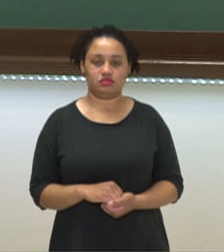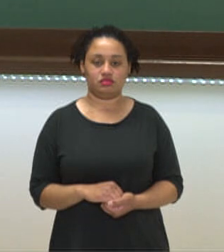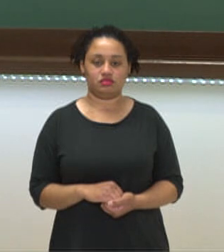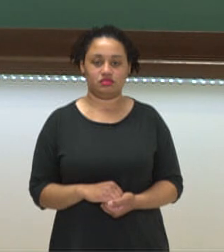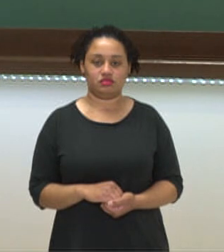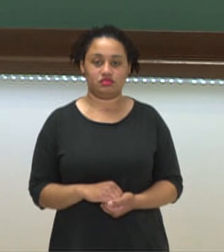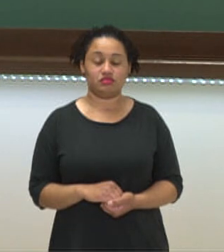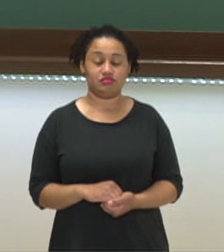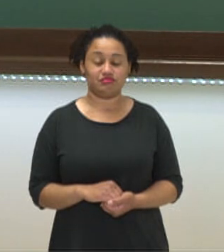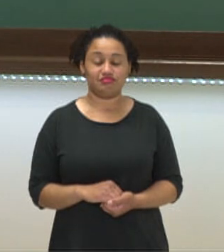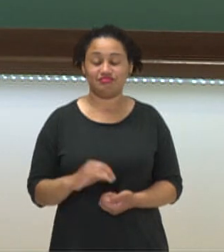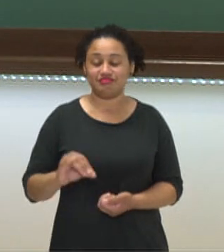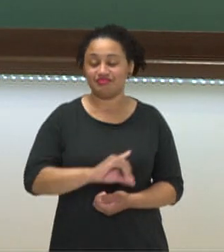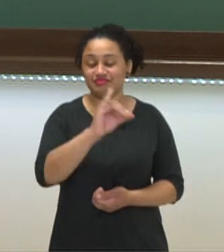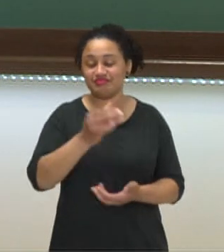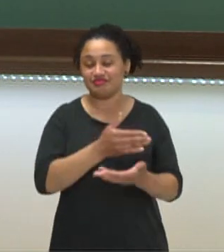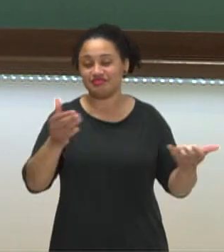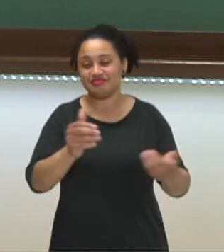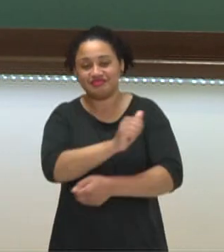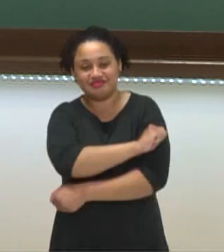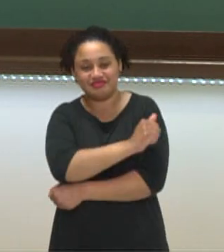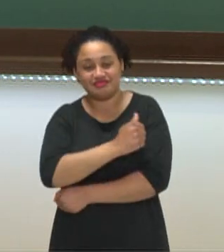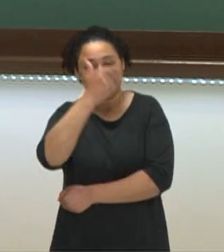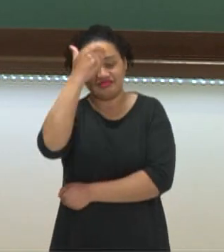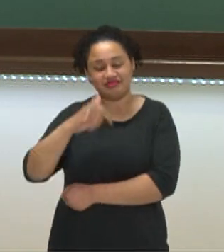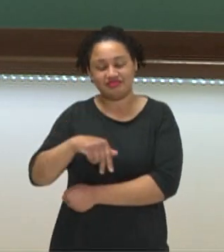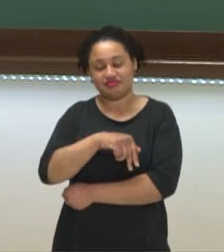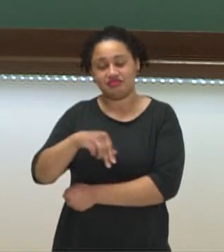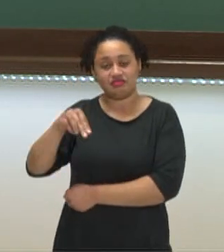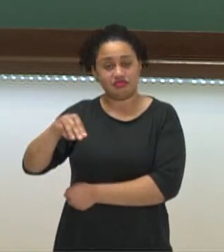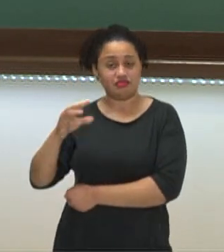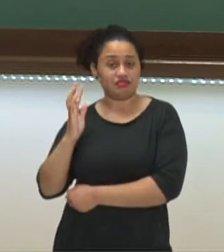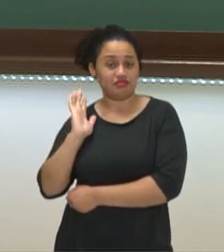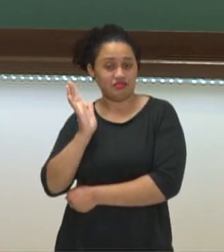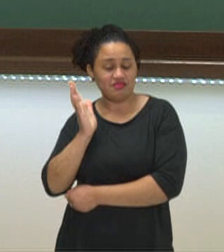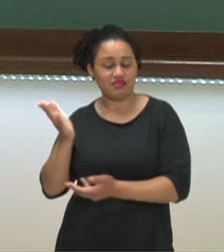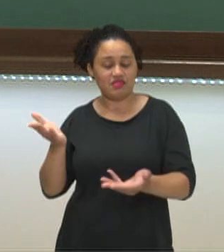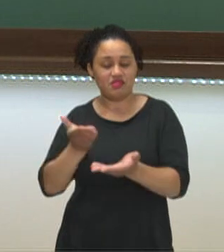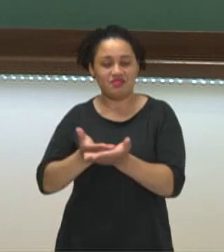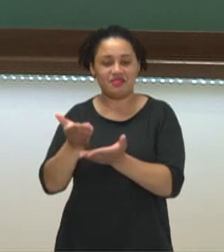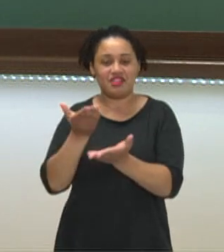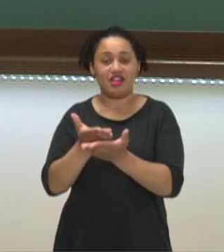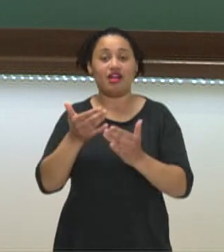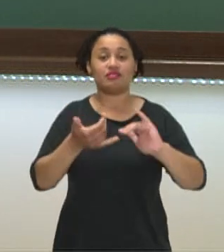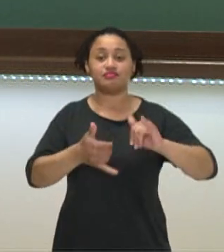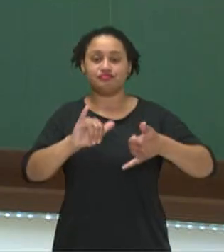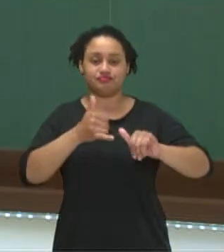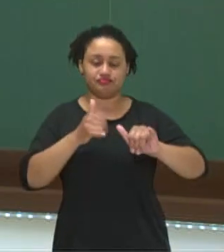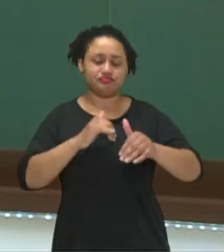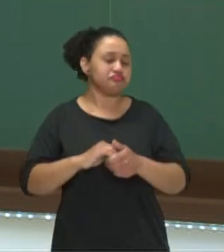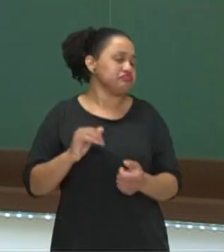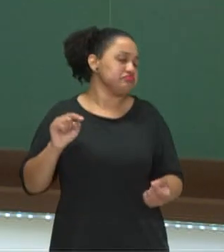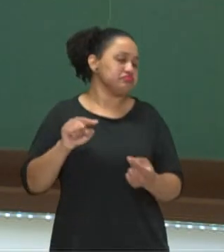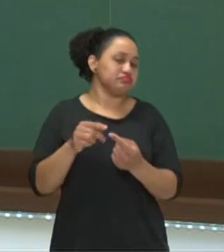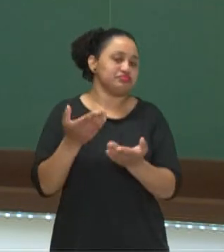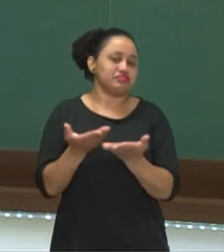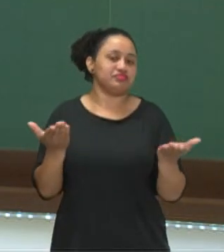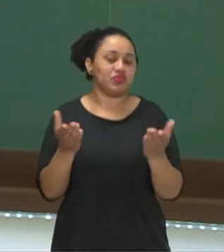Olá, estudantes! Eu sou a professora Marília e vamos para mais uma aula de Química. Então, os objetivos da aula de